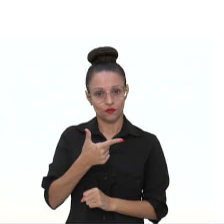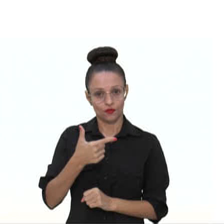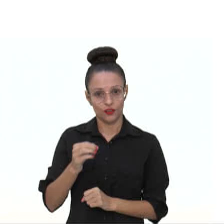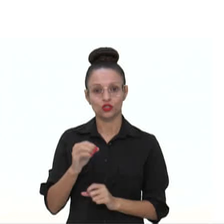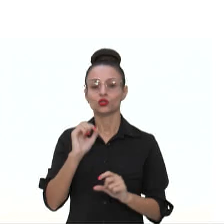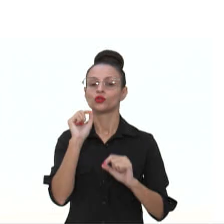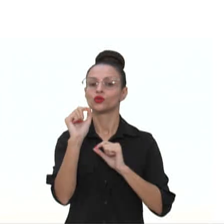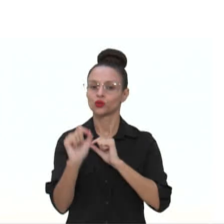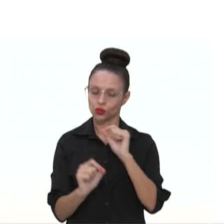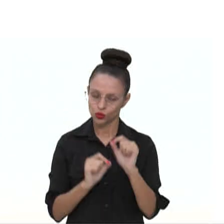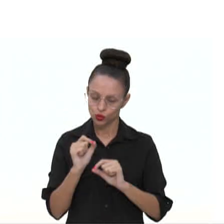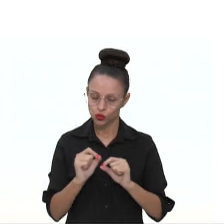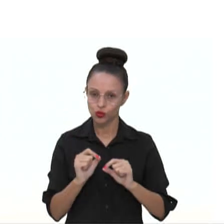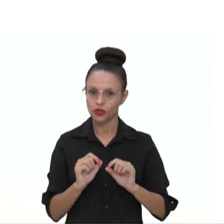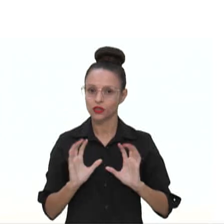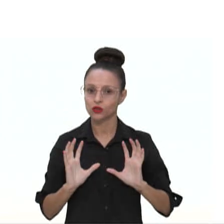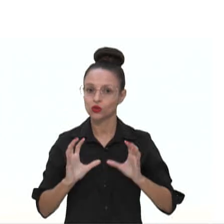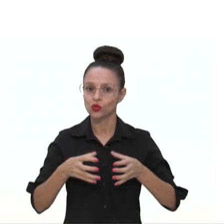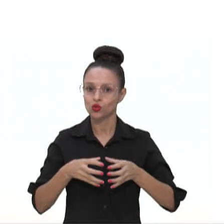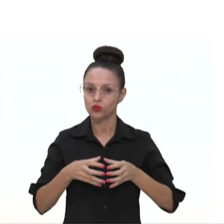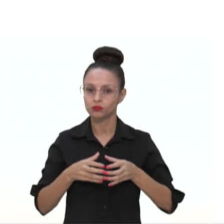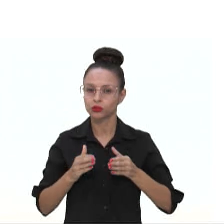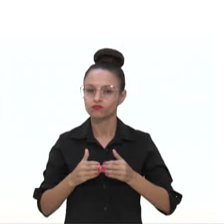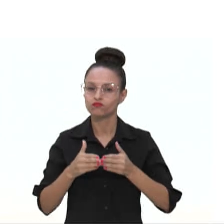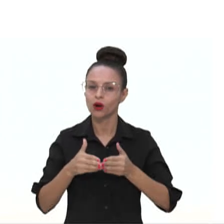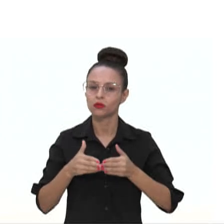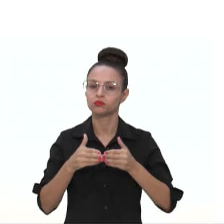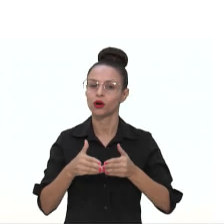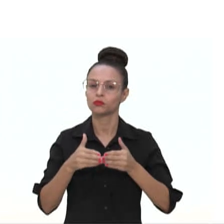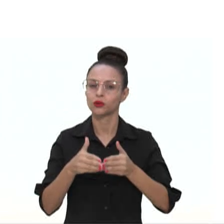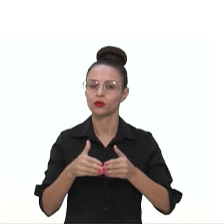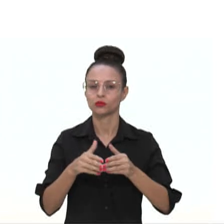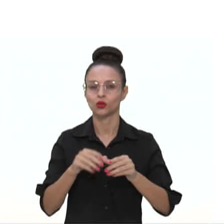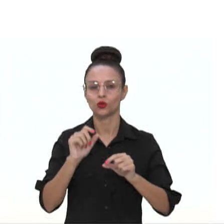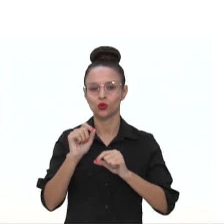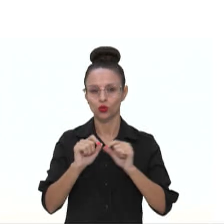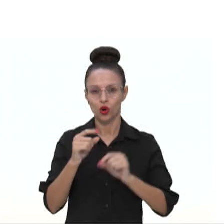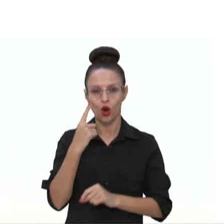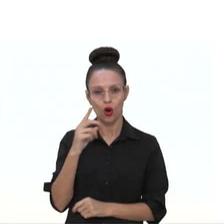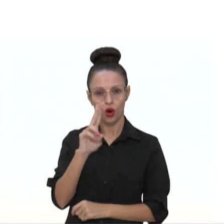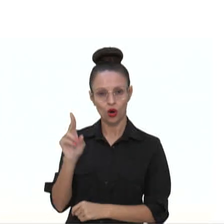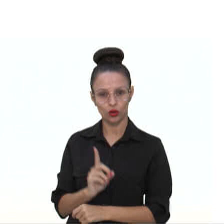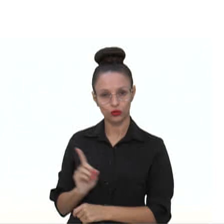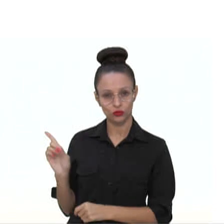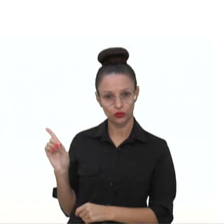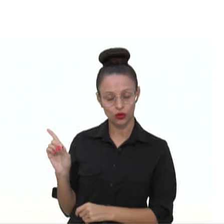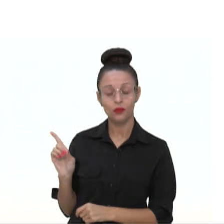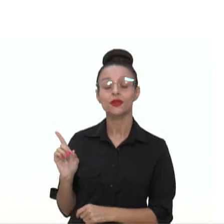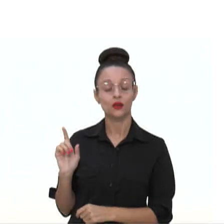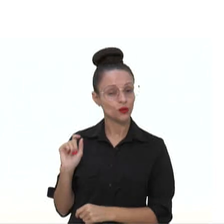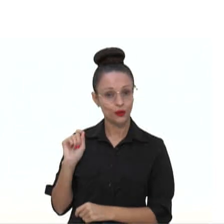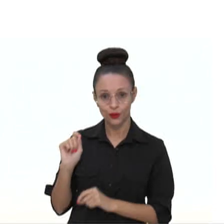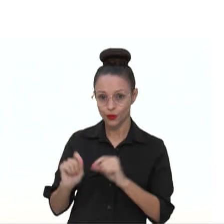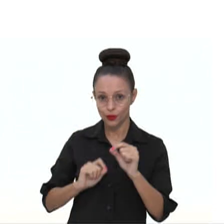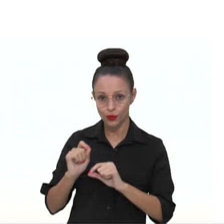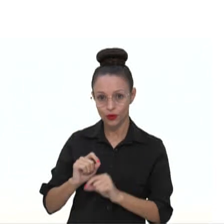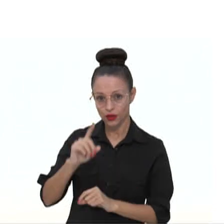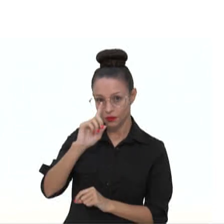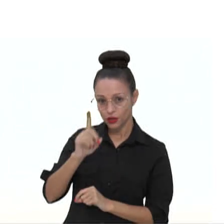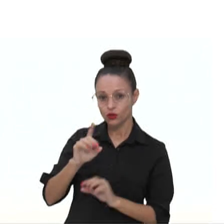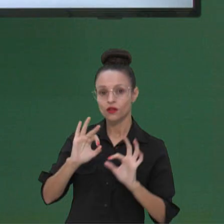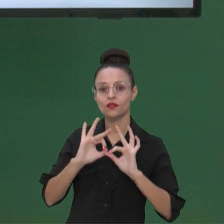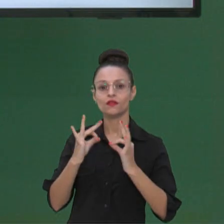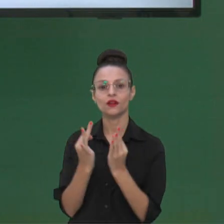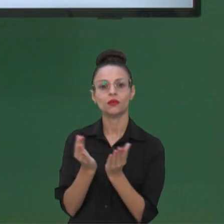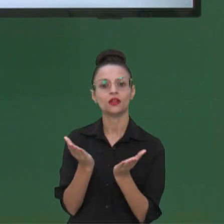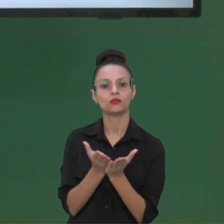sim, uma companhia de navegação chamada Companhia de Navegação Plymouth enviou famílias